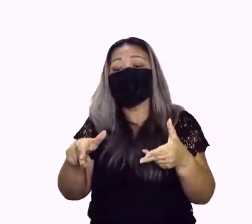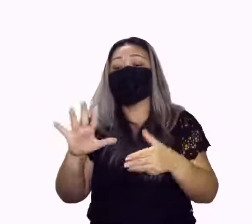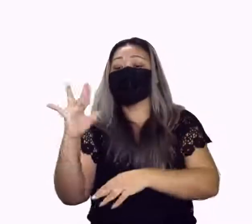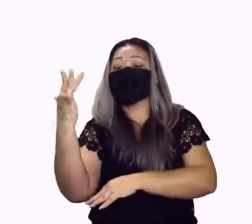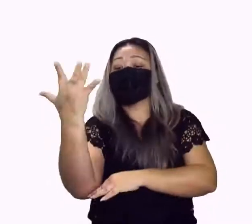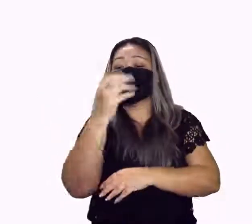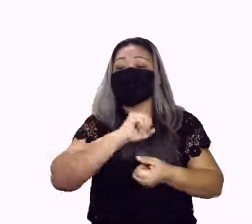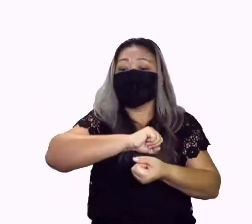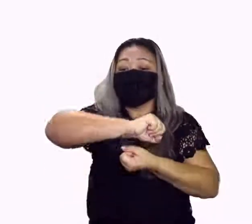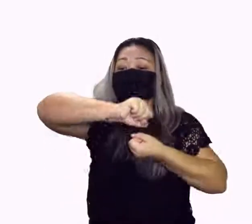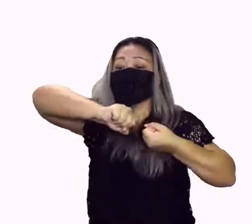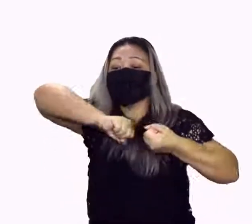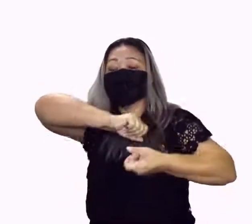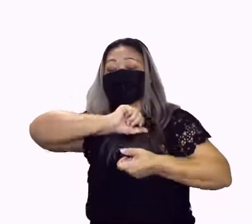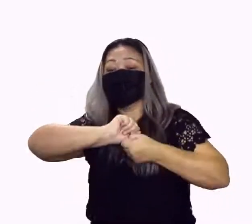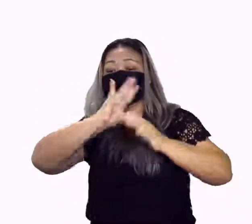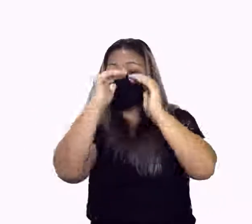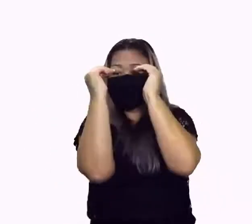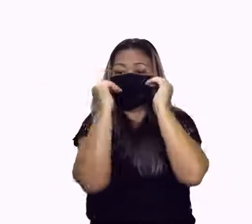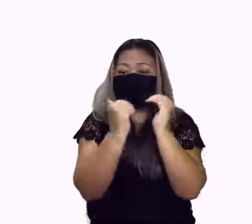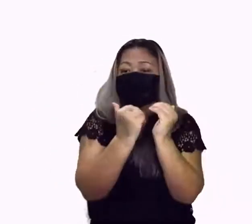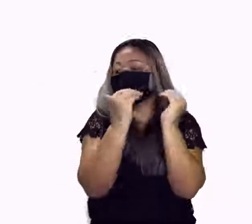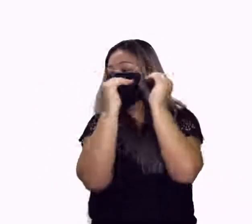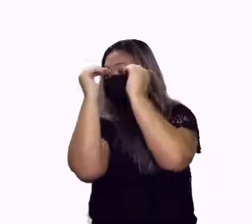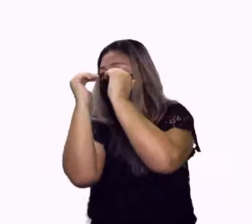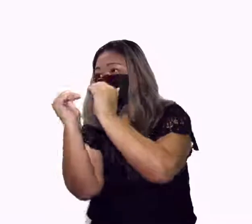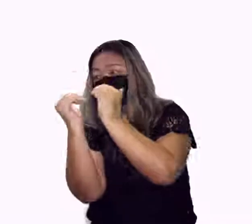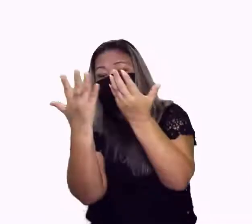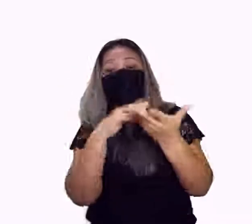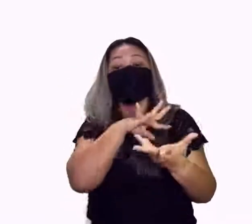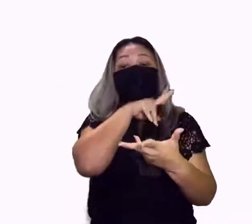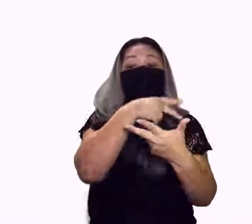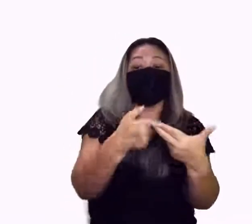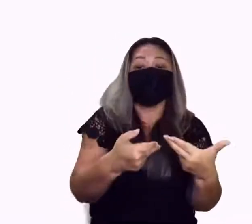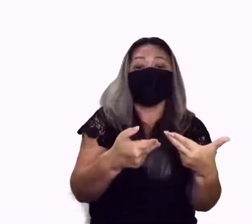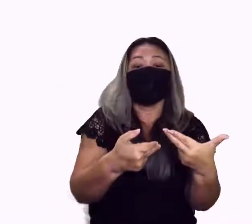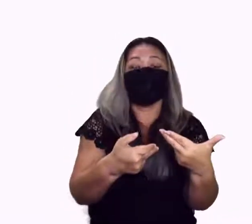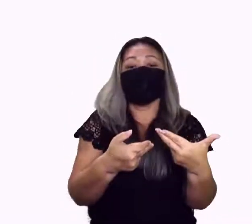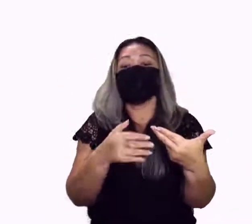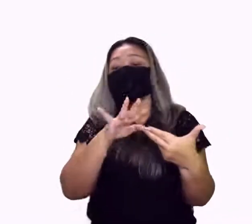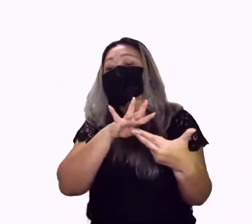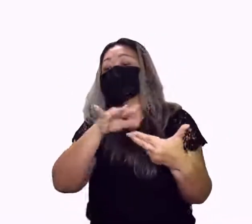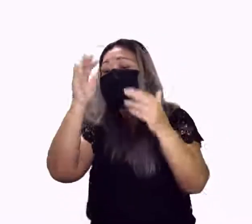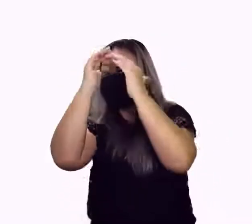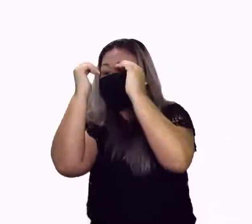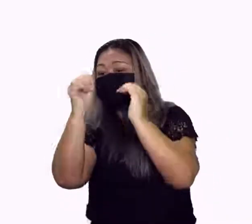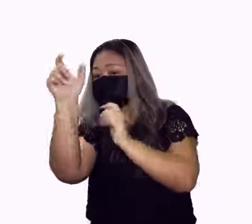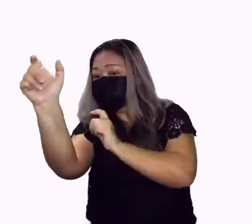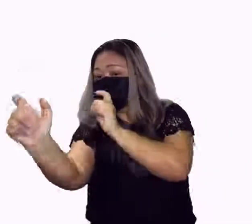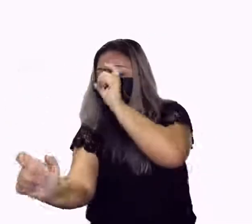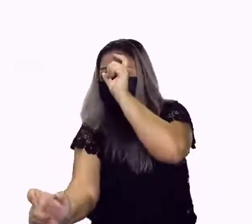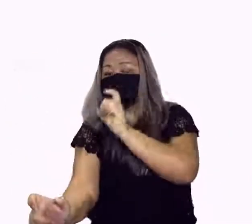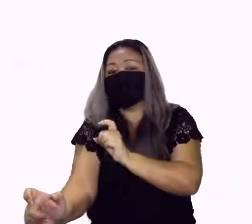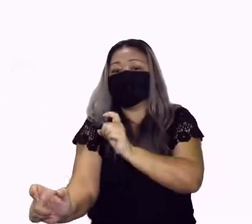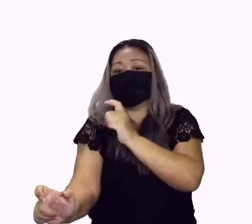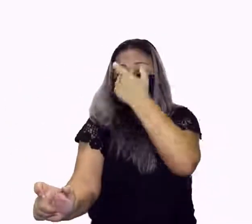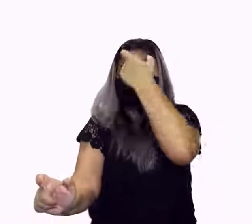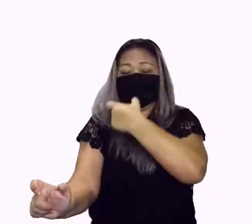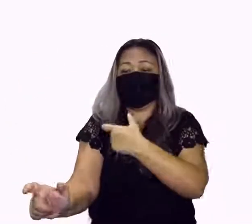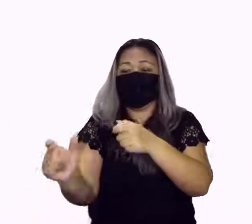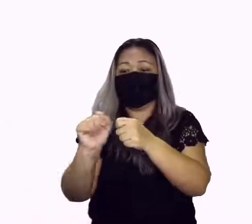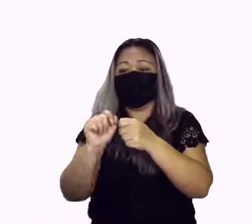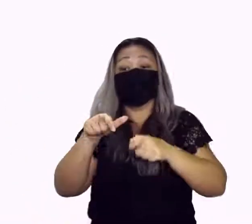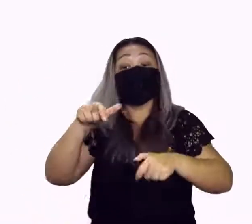ambiente, sustentabilidade, respeito com o outro, respeito com os animais, respeito com as pessoas, respeito com o meu